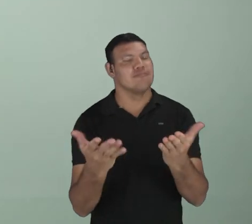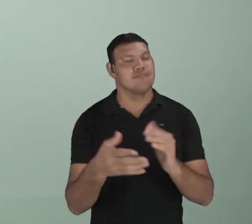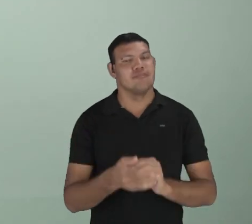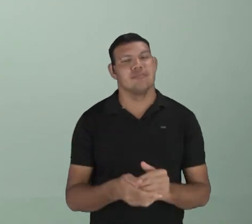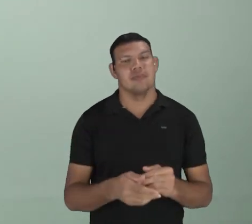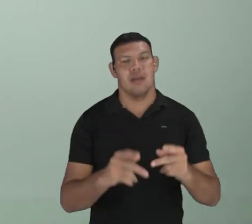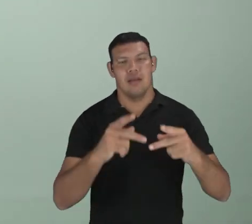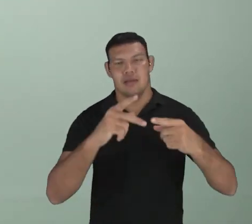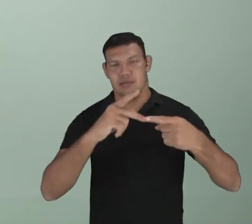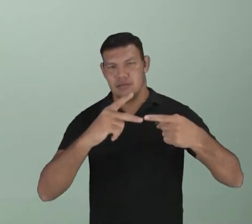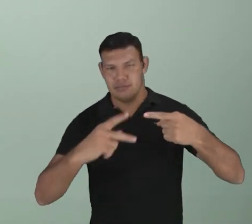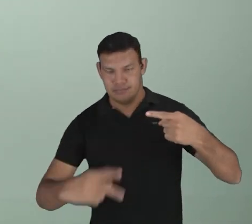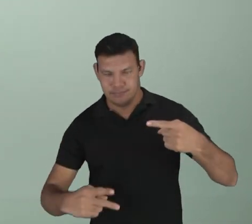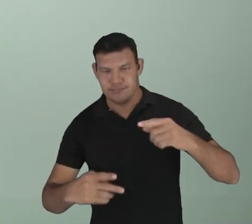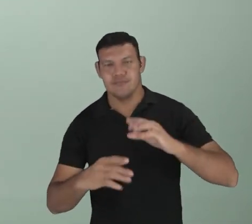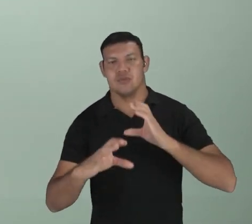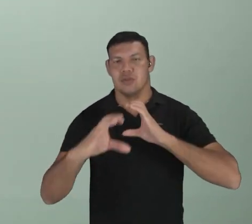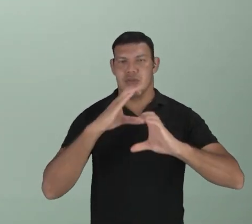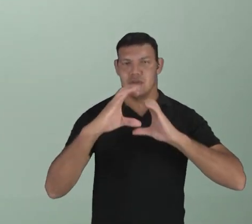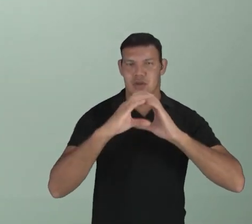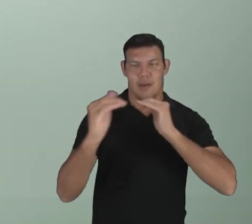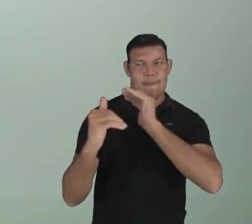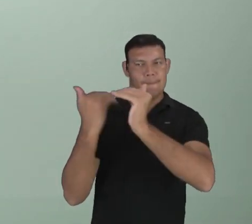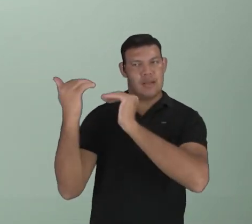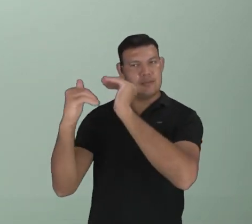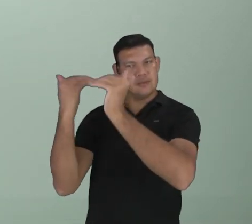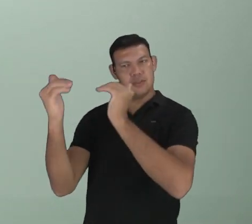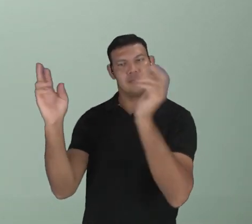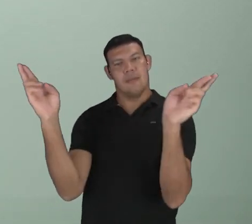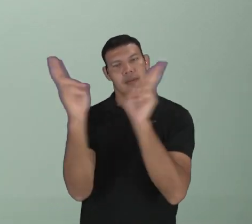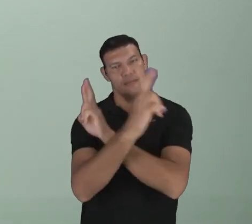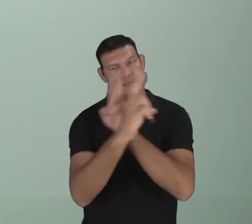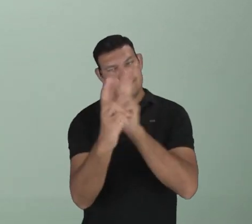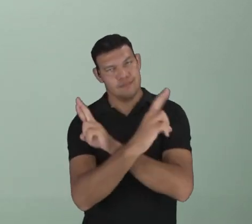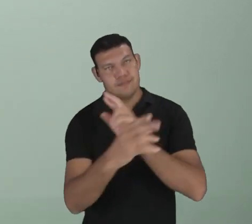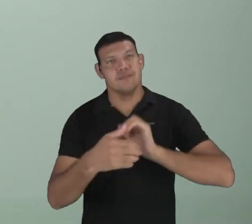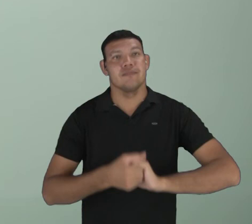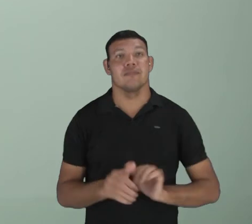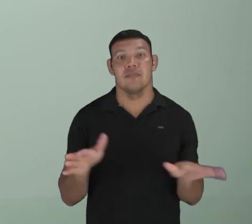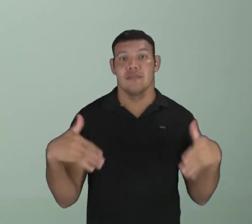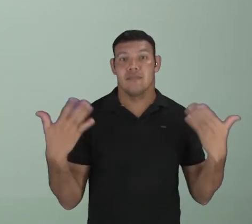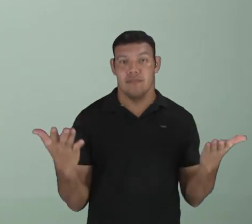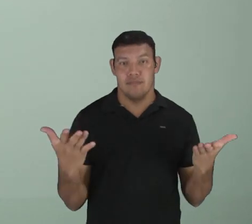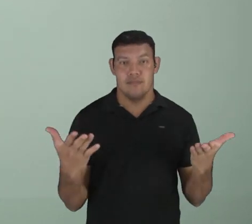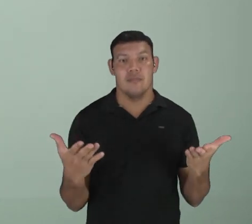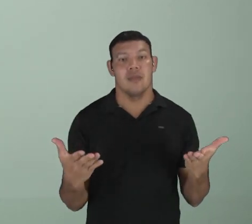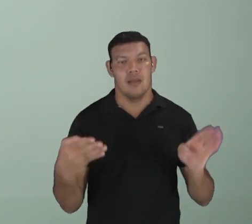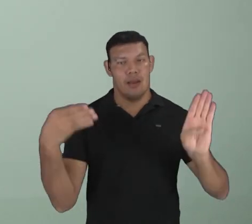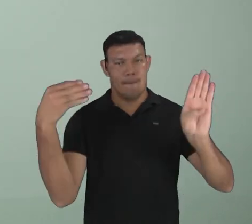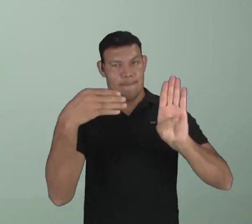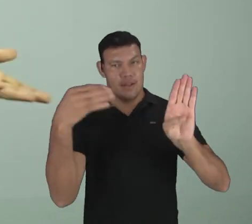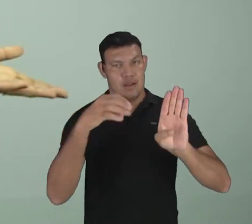paradigma, né, de comunicação, de evolução aí dessas relações, tá, pessoal? Não esqueçam